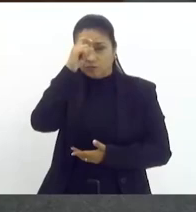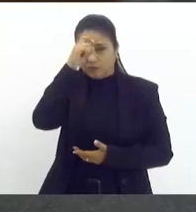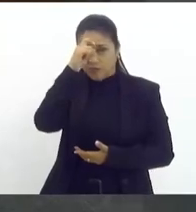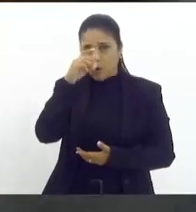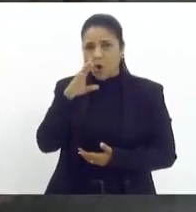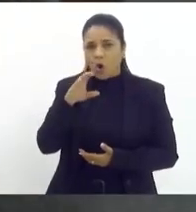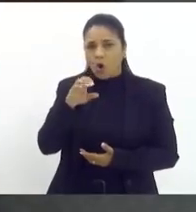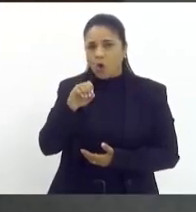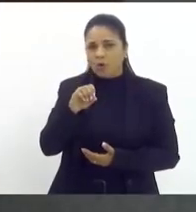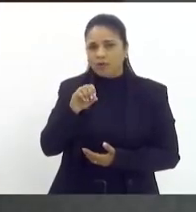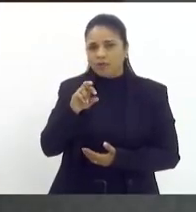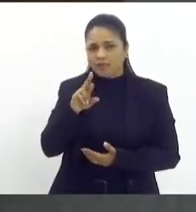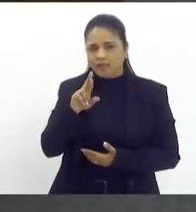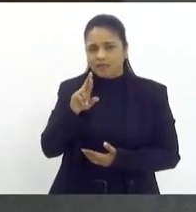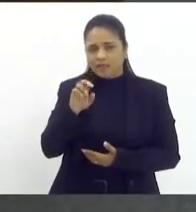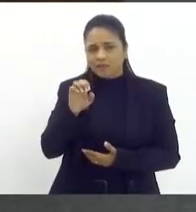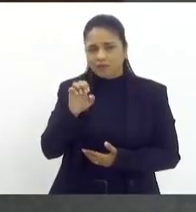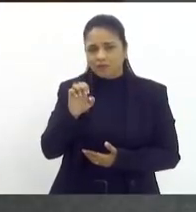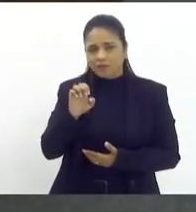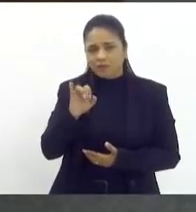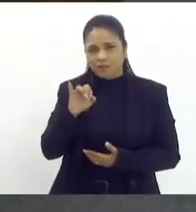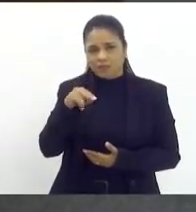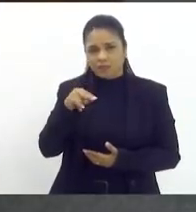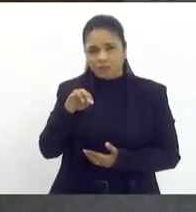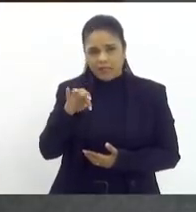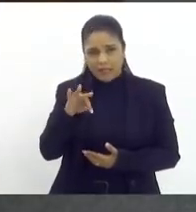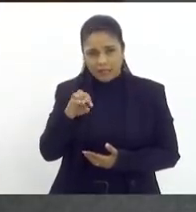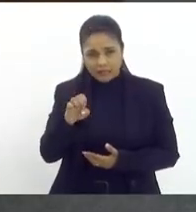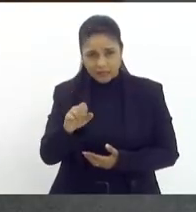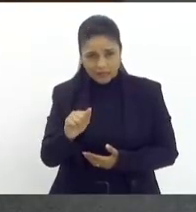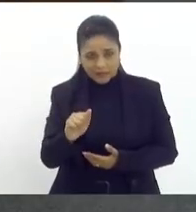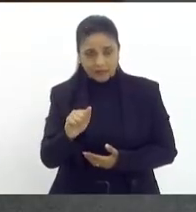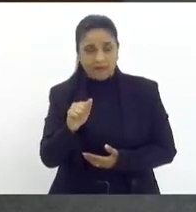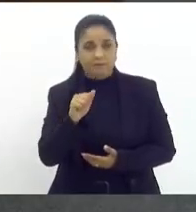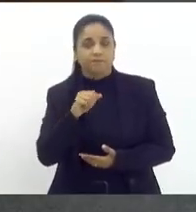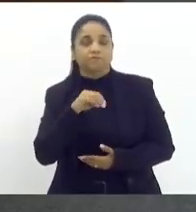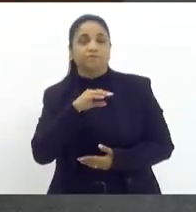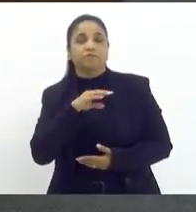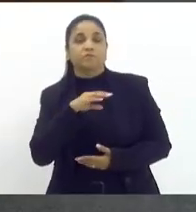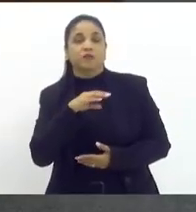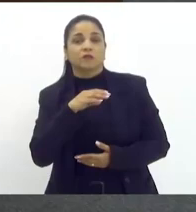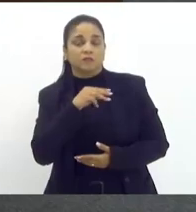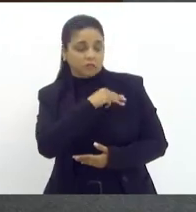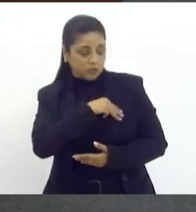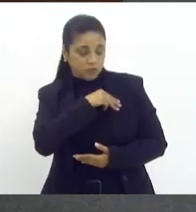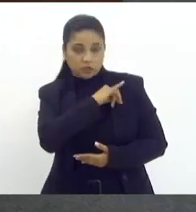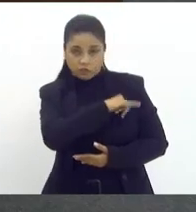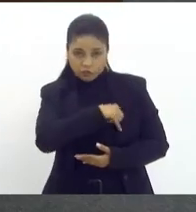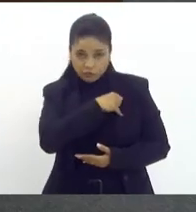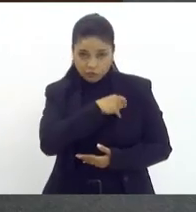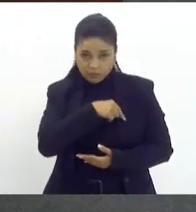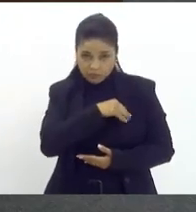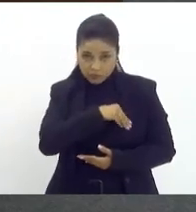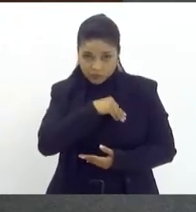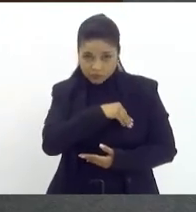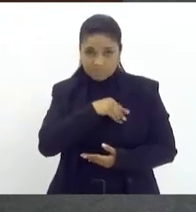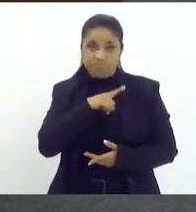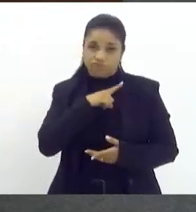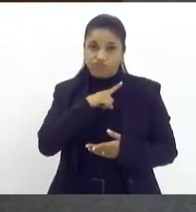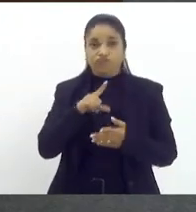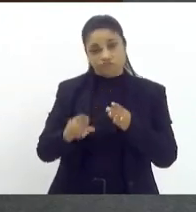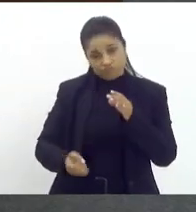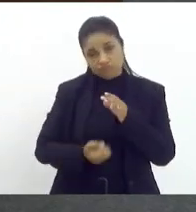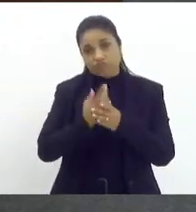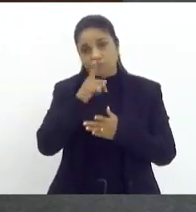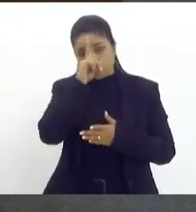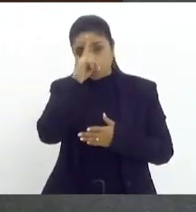em São João de Meriti então nós conseguimos ver que ali tinha um banco de leite mas mesmo assim o banco